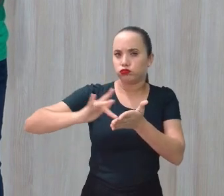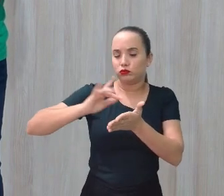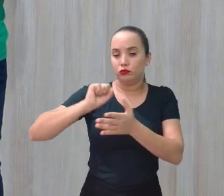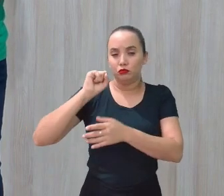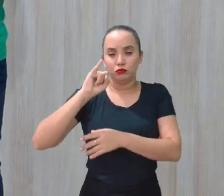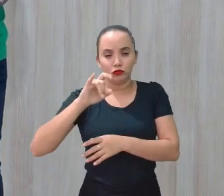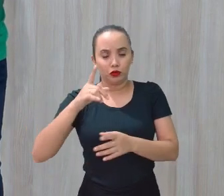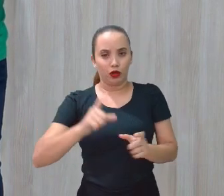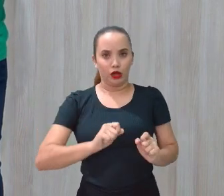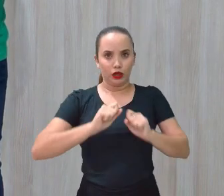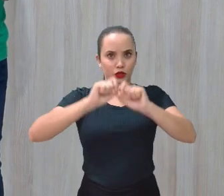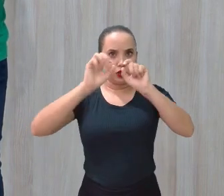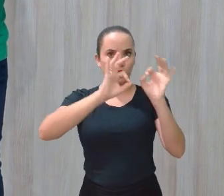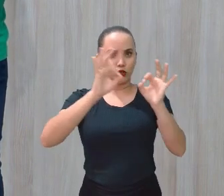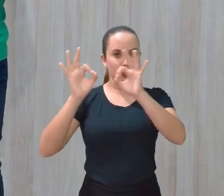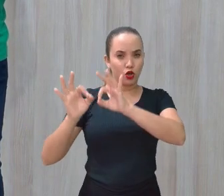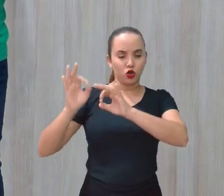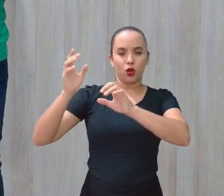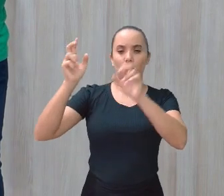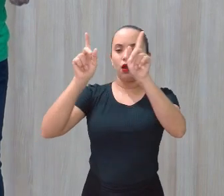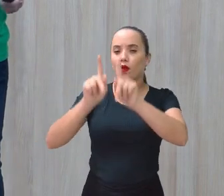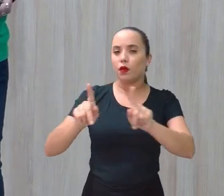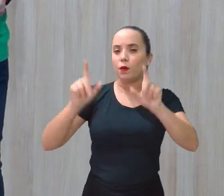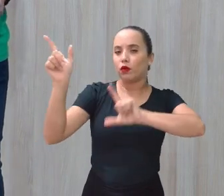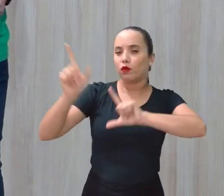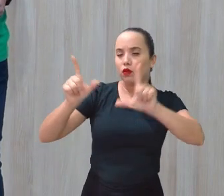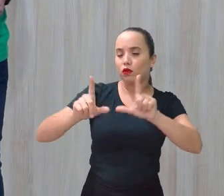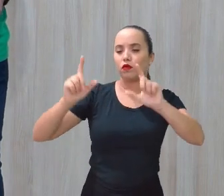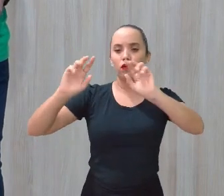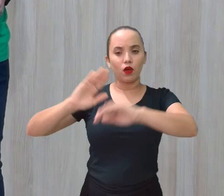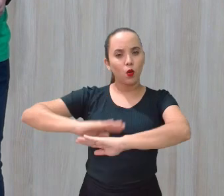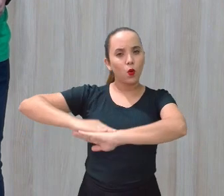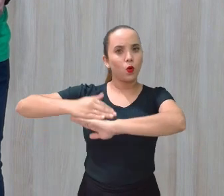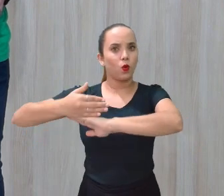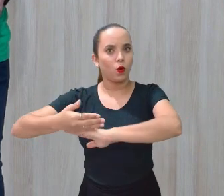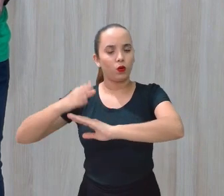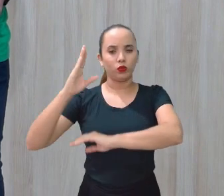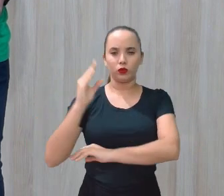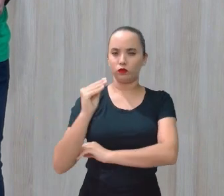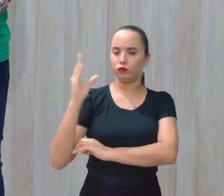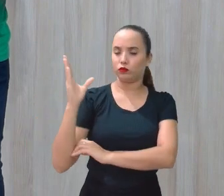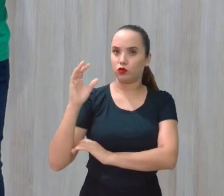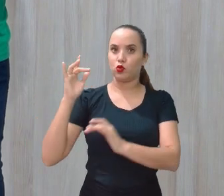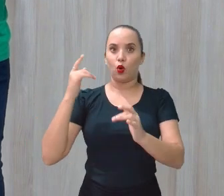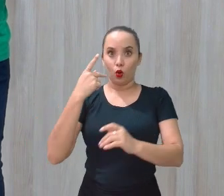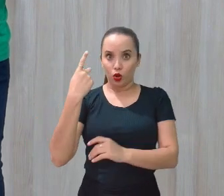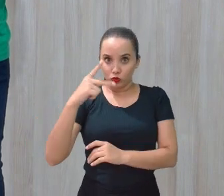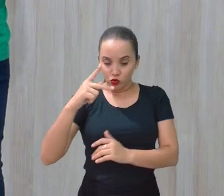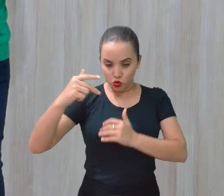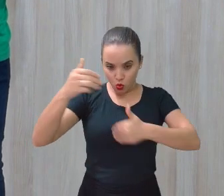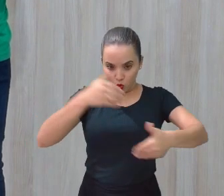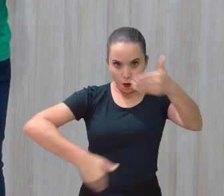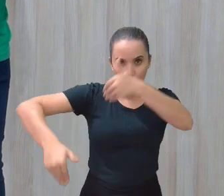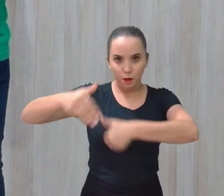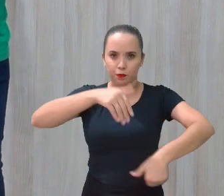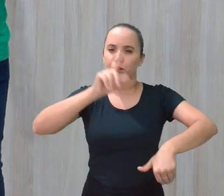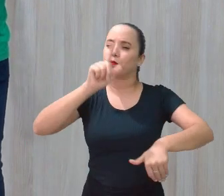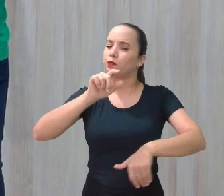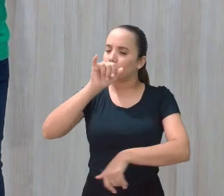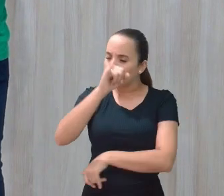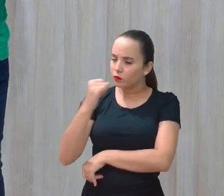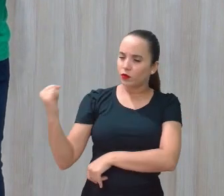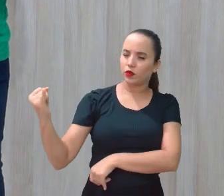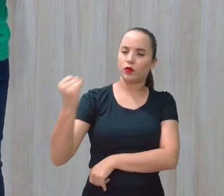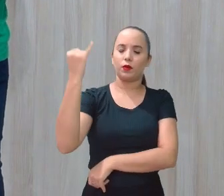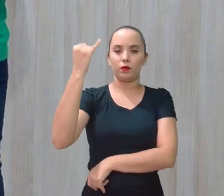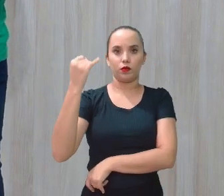pelo computador, seja como for, a sua participação, ou seja, o contato com a gente aqui é importante. Então escreve aí no aplicativo, a professora